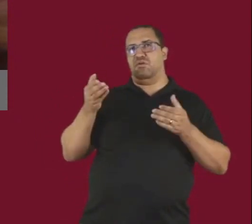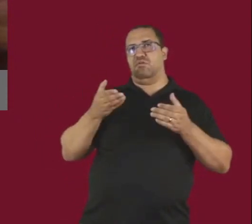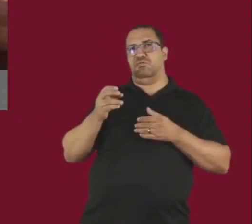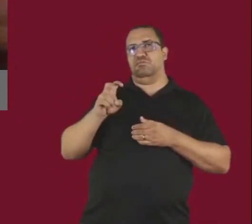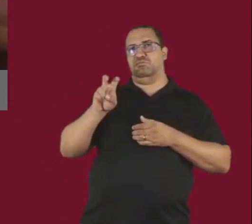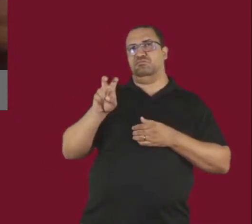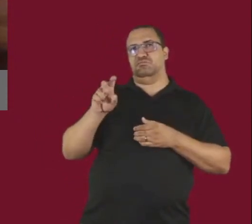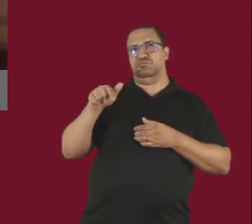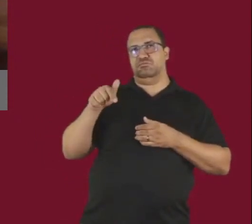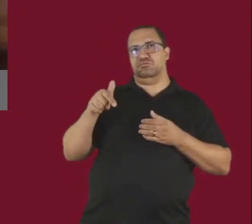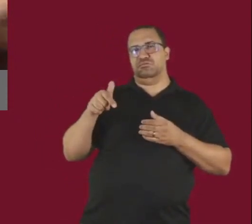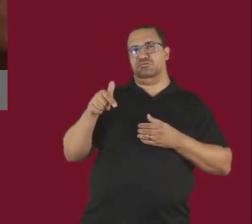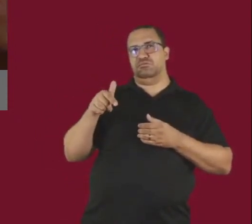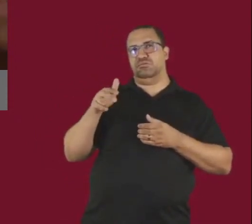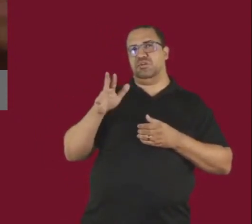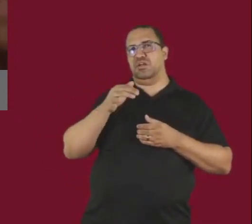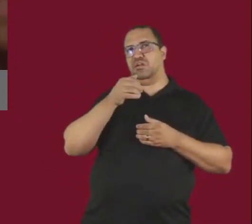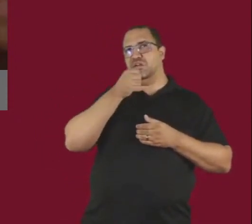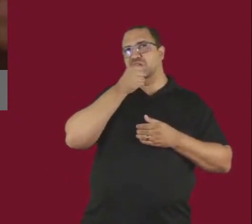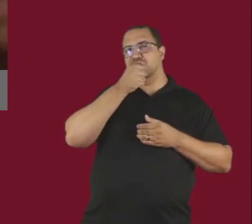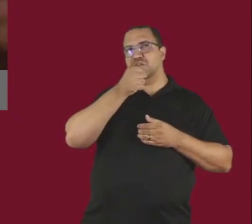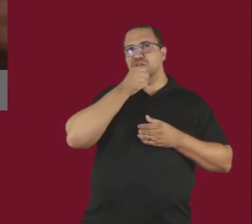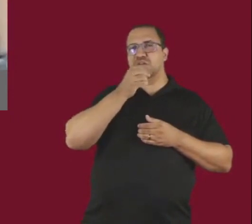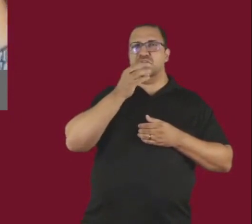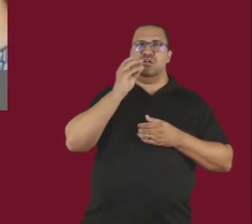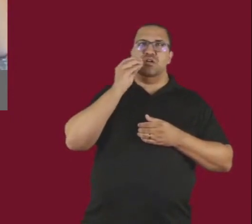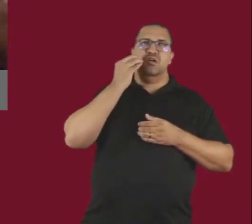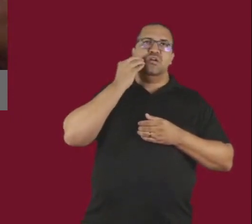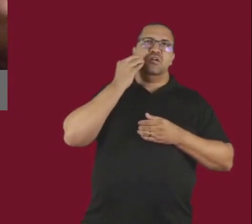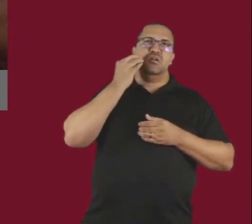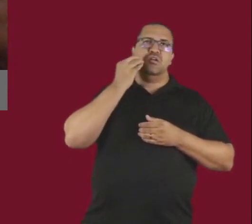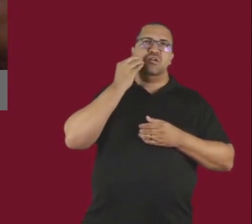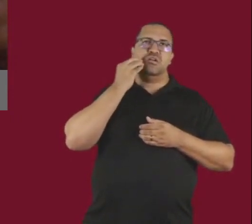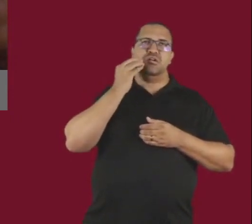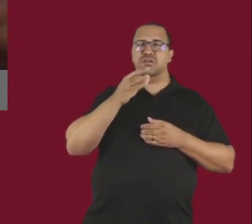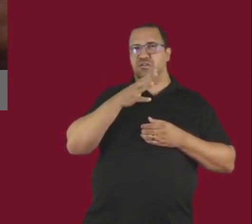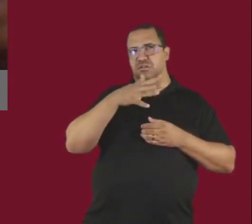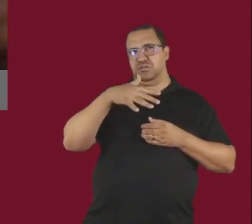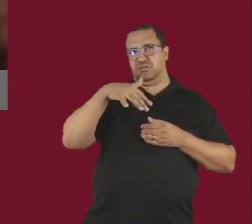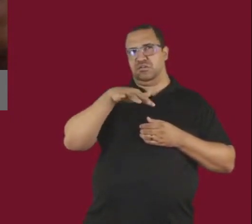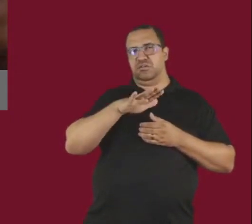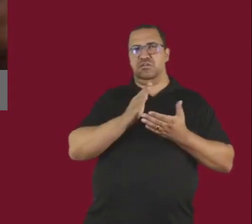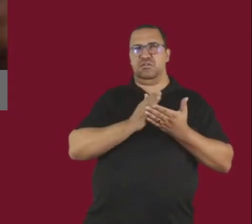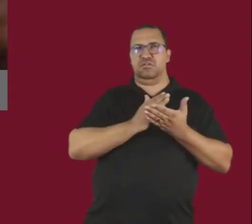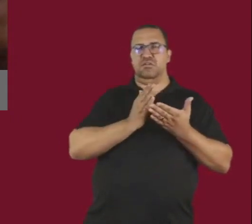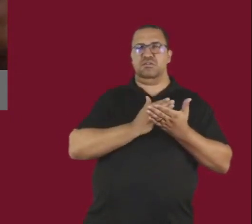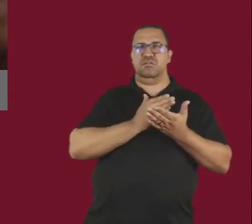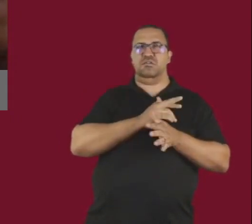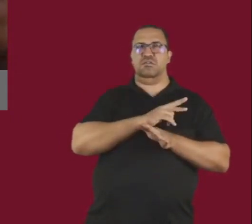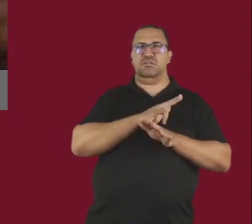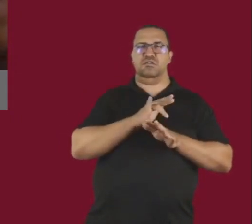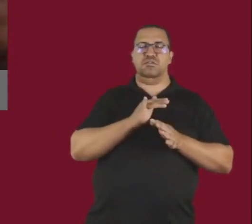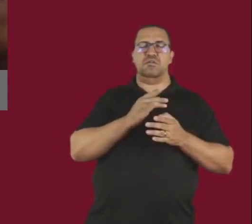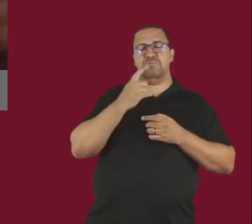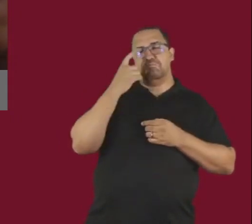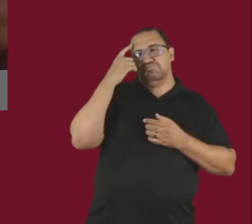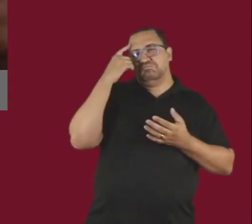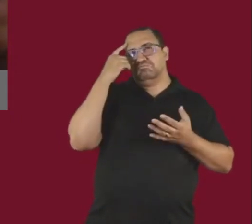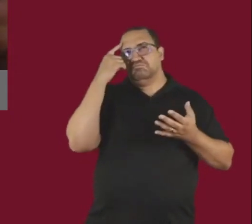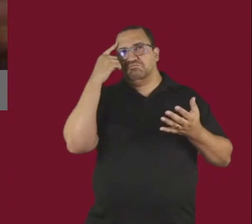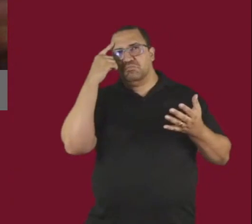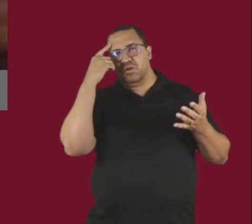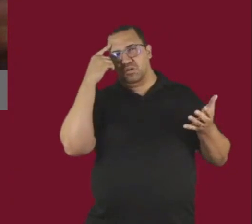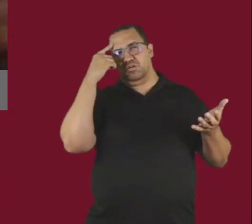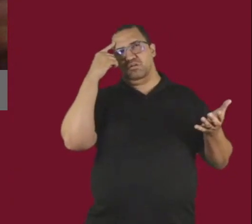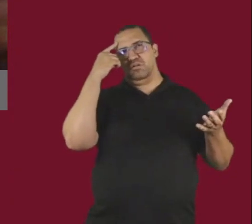Eu já era uma jornalista experiente, eu tinha escrito vários livros, e a ideia era assim: bom, estamos